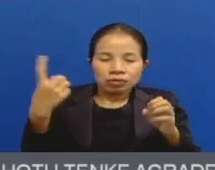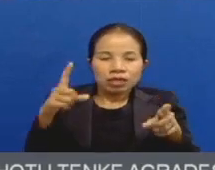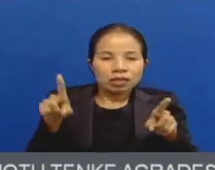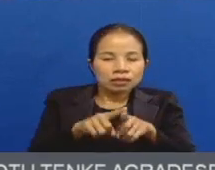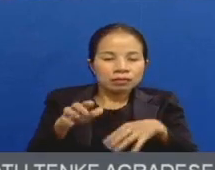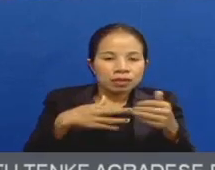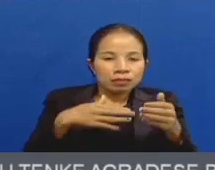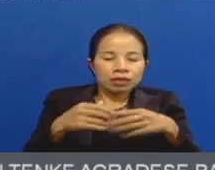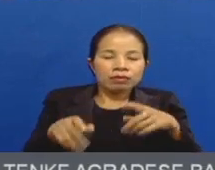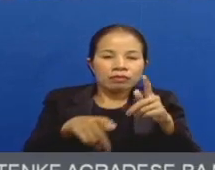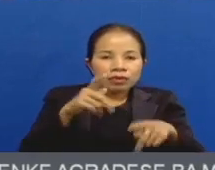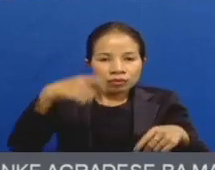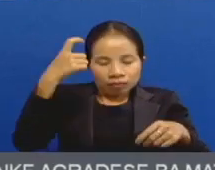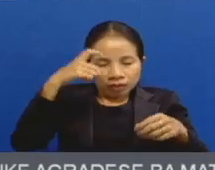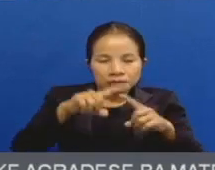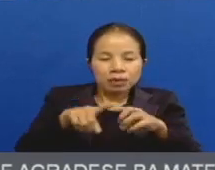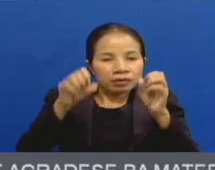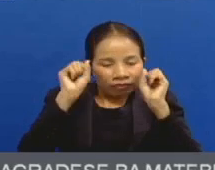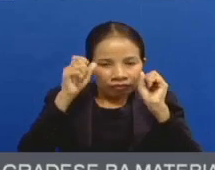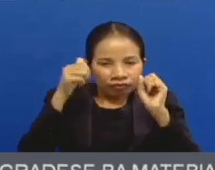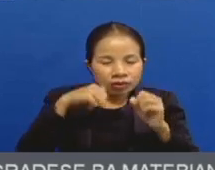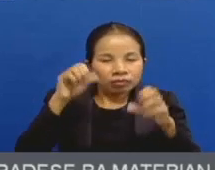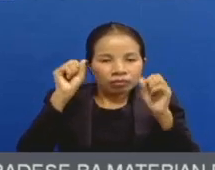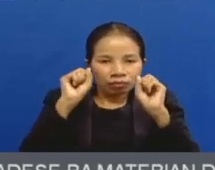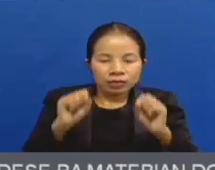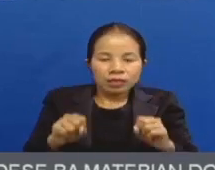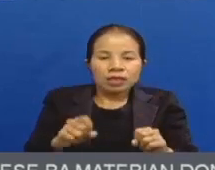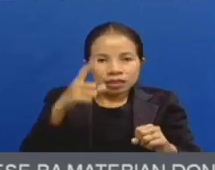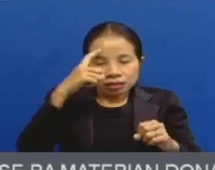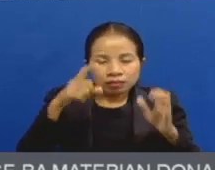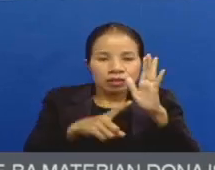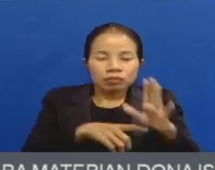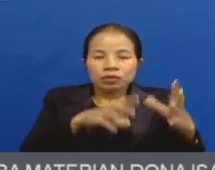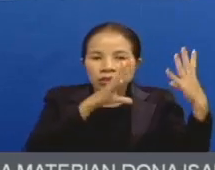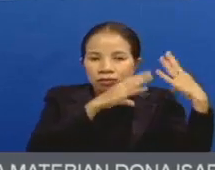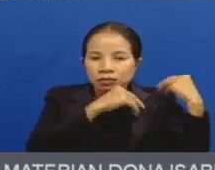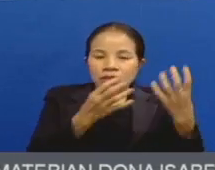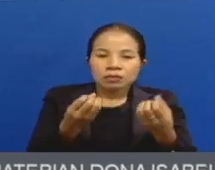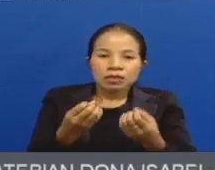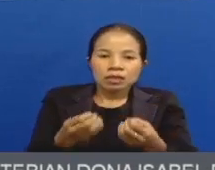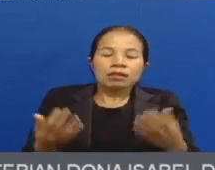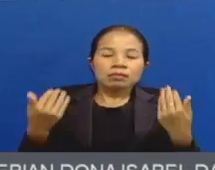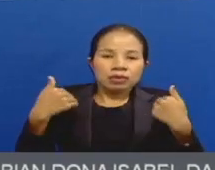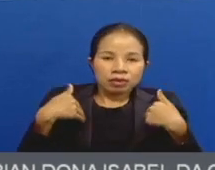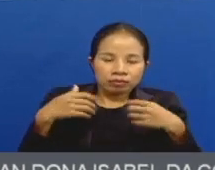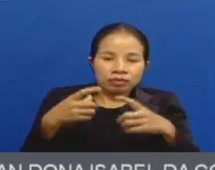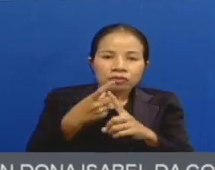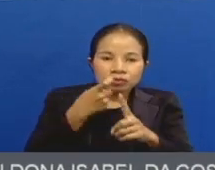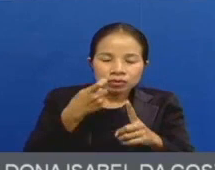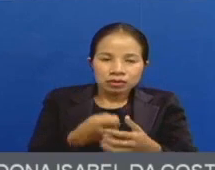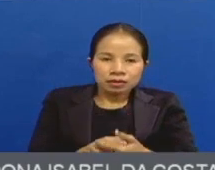baibang yang madiang veto potensial mai be veto bele duni tambani hatudu ya experiencia lubuk nebe nia iha mai husi nini